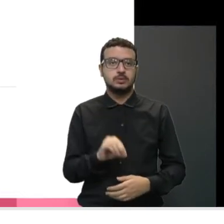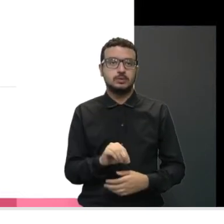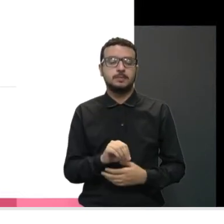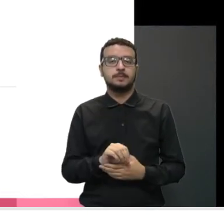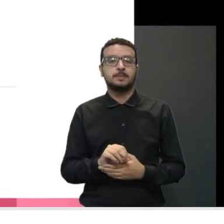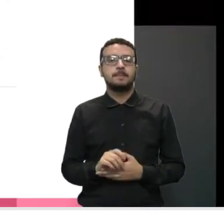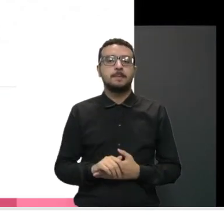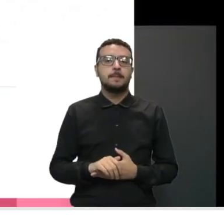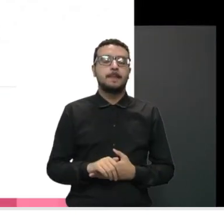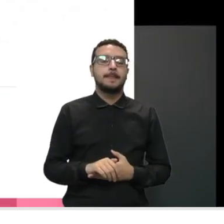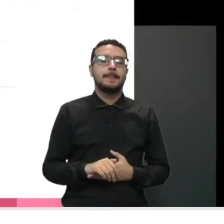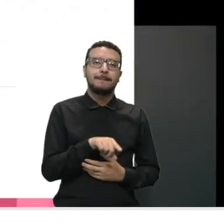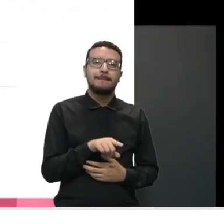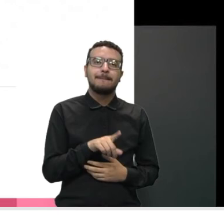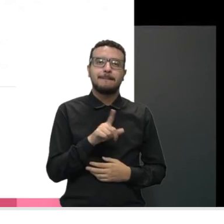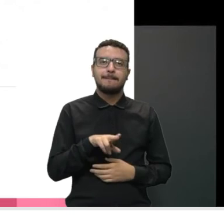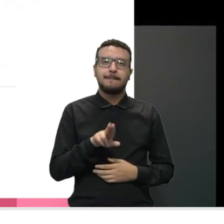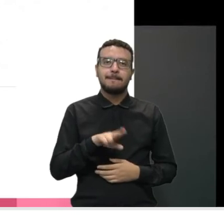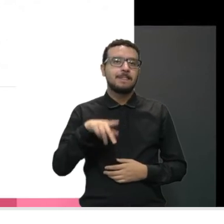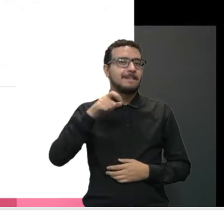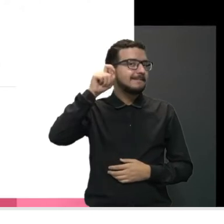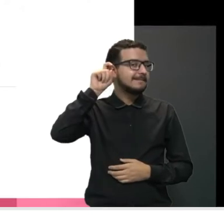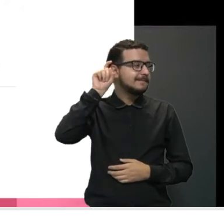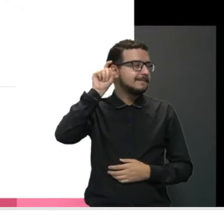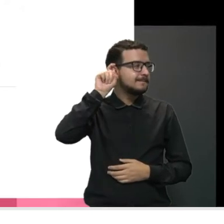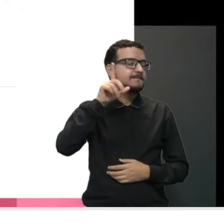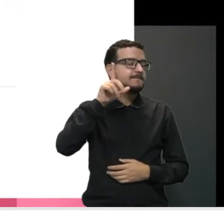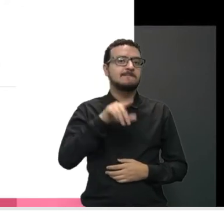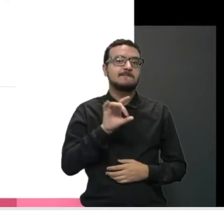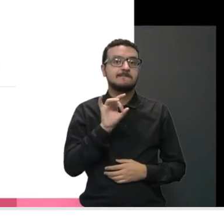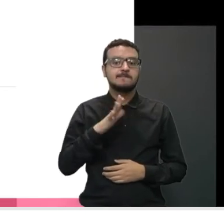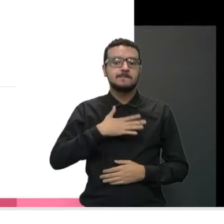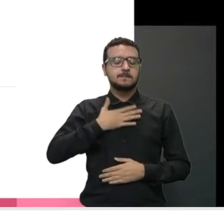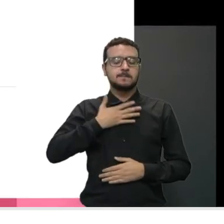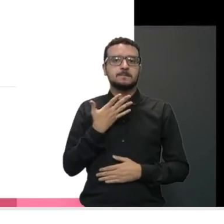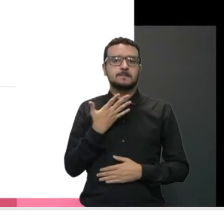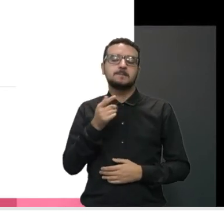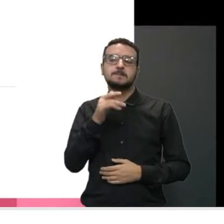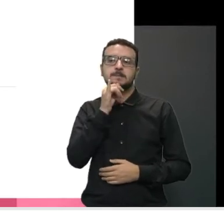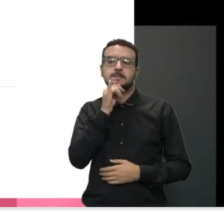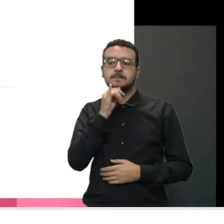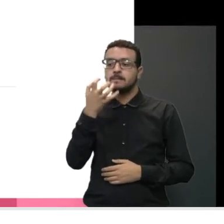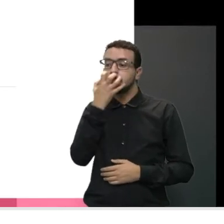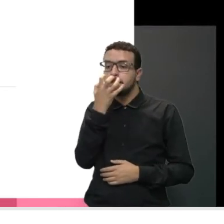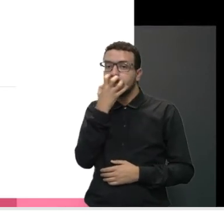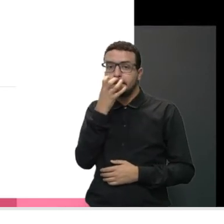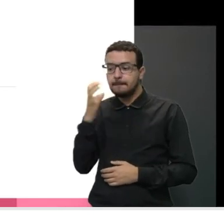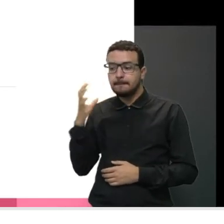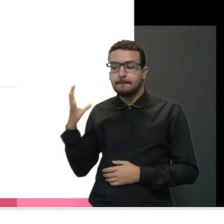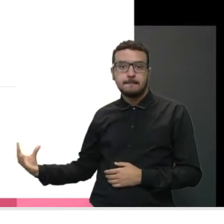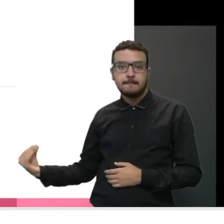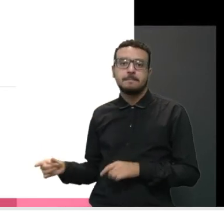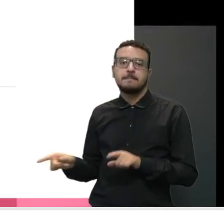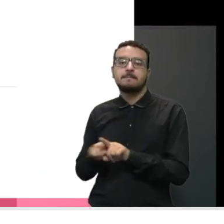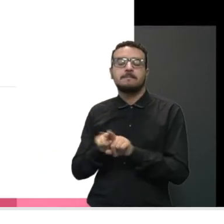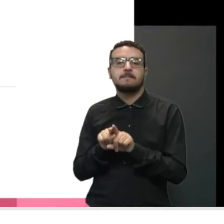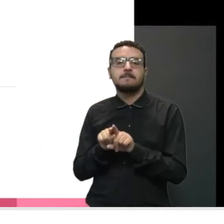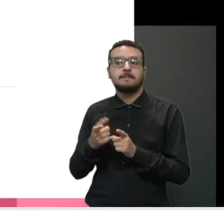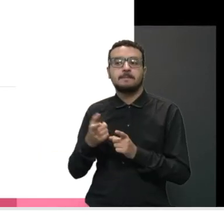cachorro, movimento de carros, isso vai trazer para João Pedro um pouco mais de segurança, mas ainda não vai ser favorável